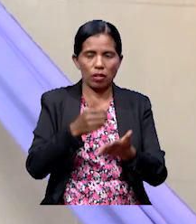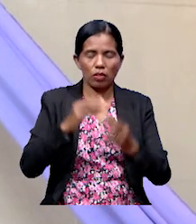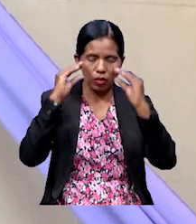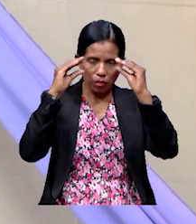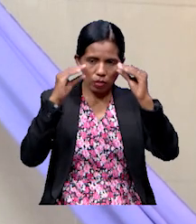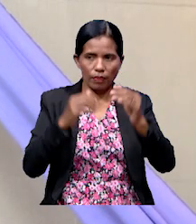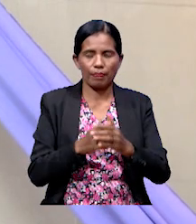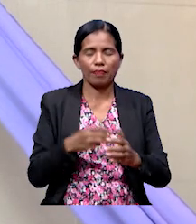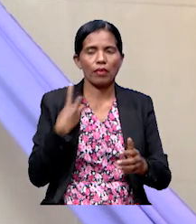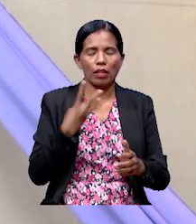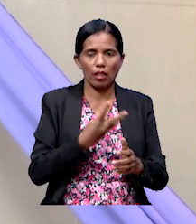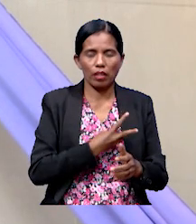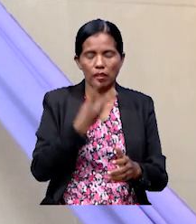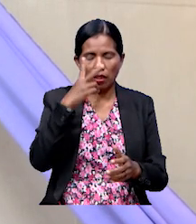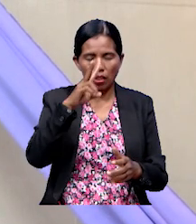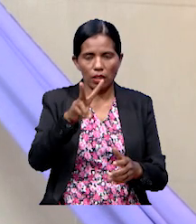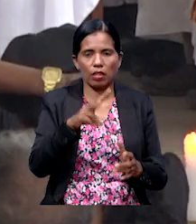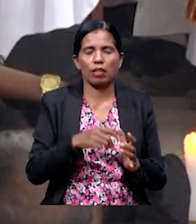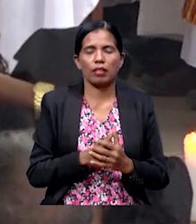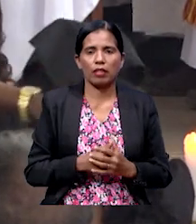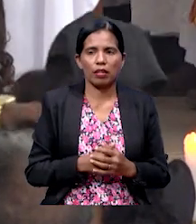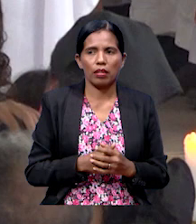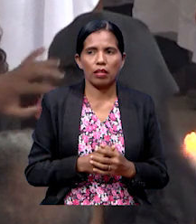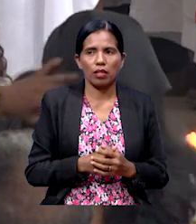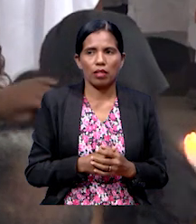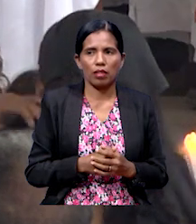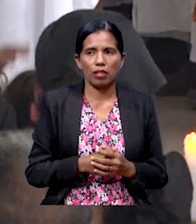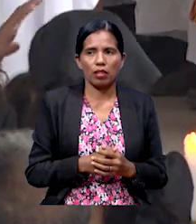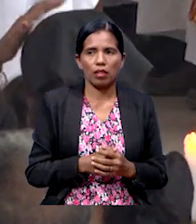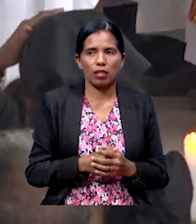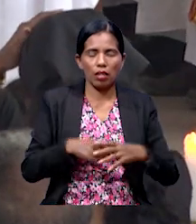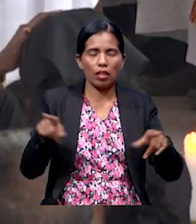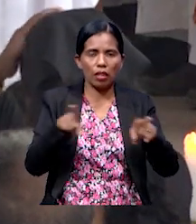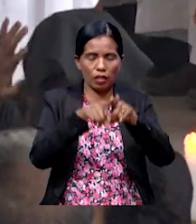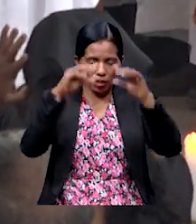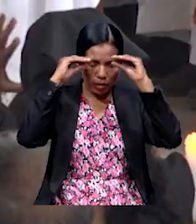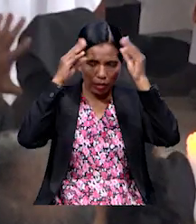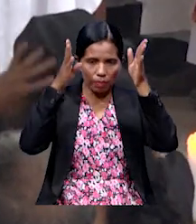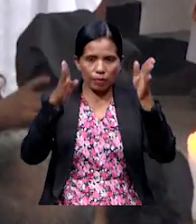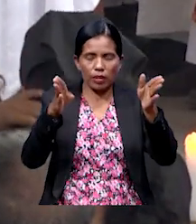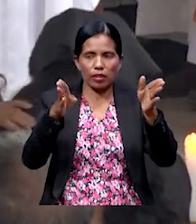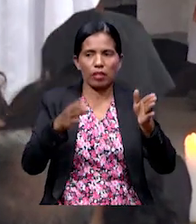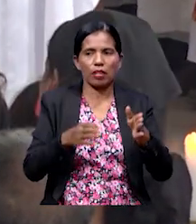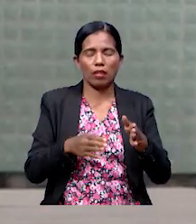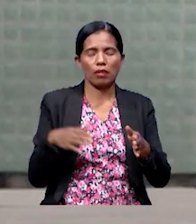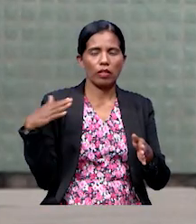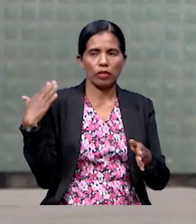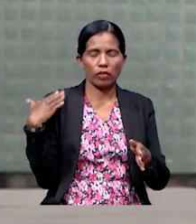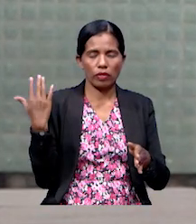Edori tahari ya misionari buat tidak nih figura mestre, mestre bafoi